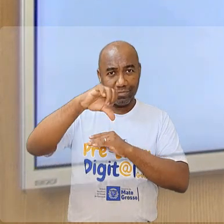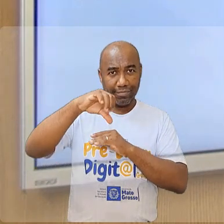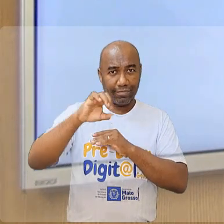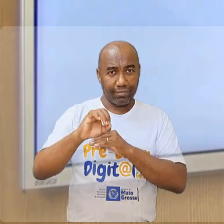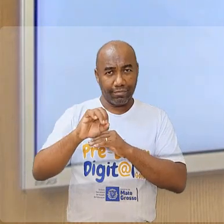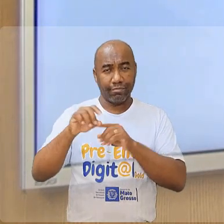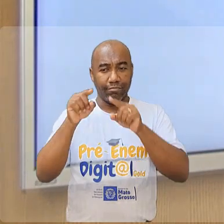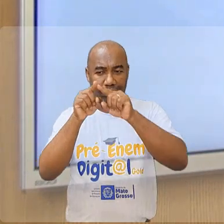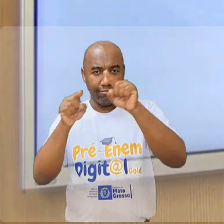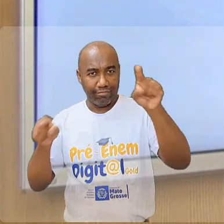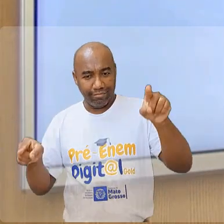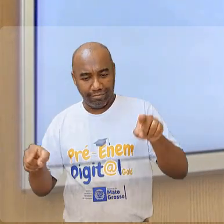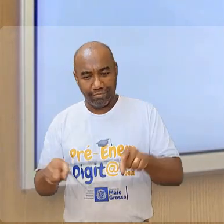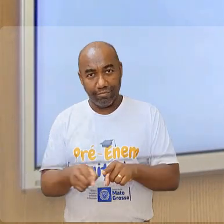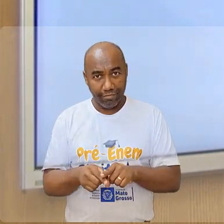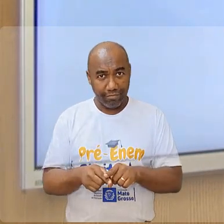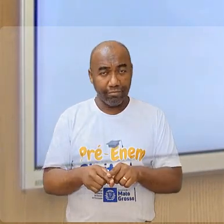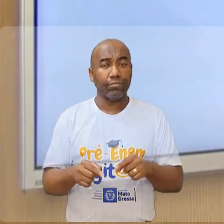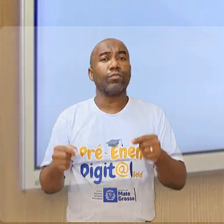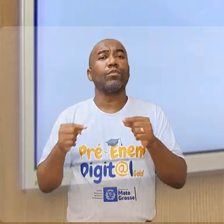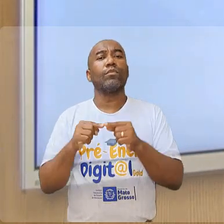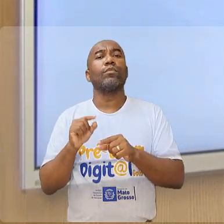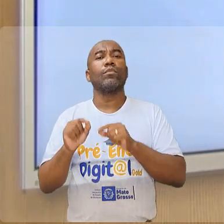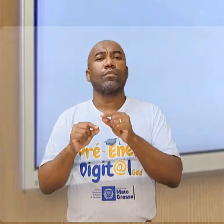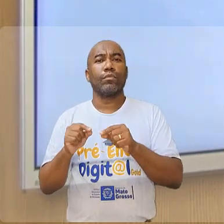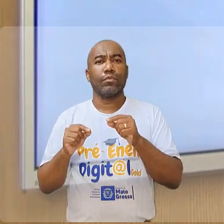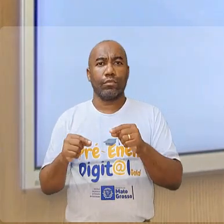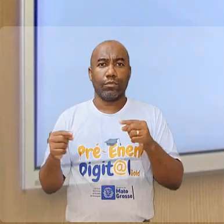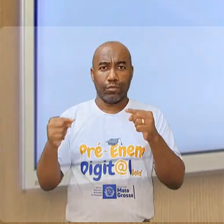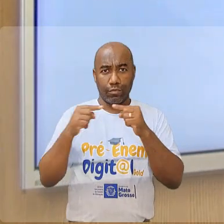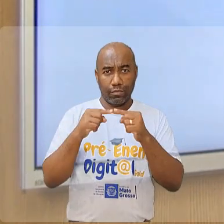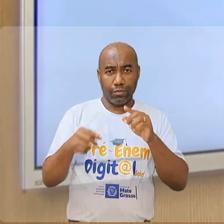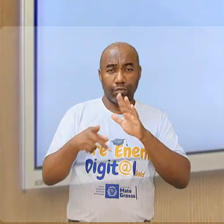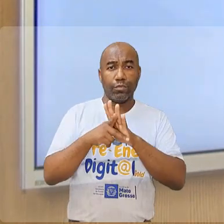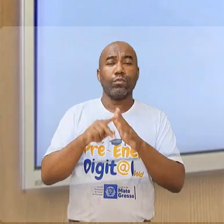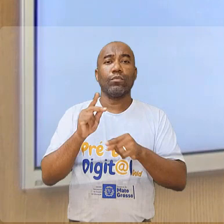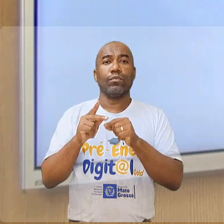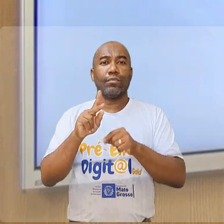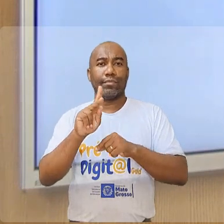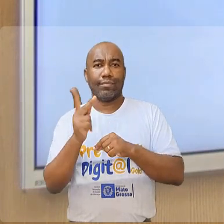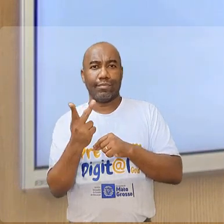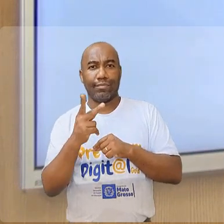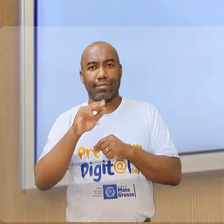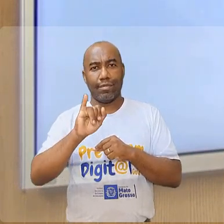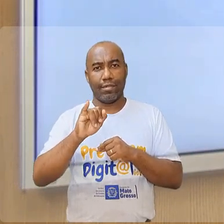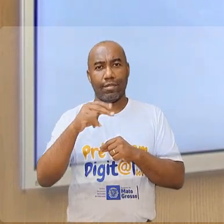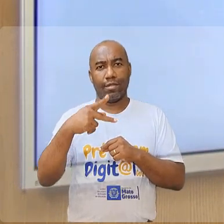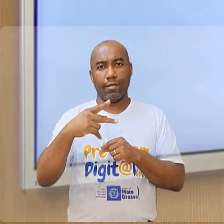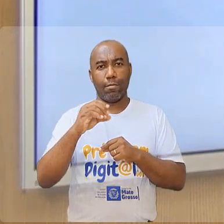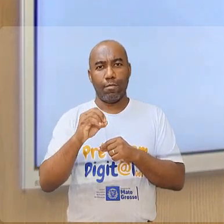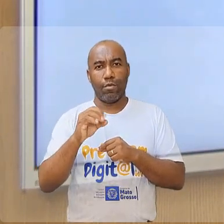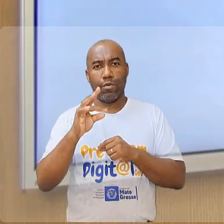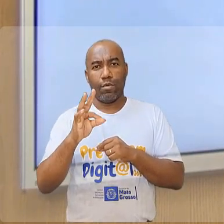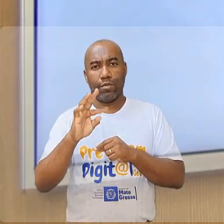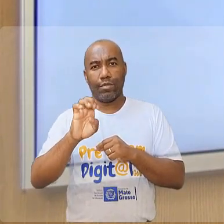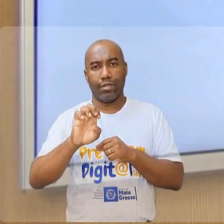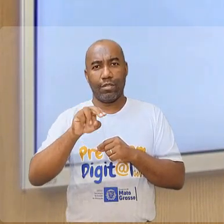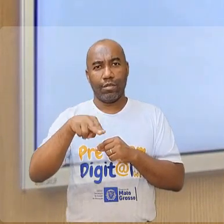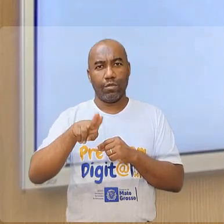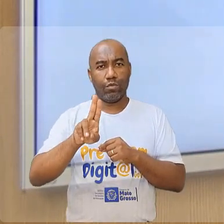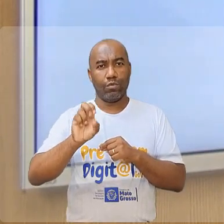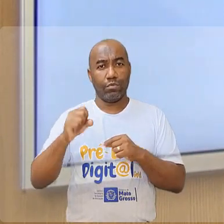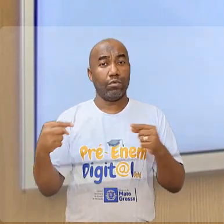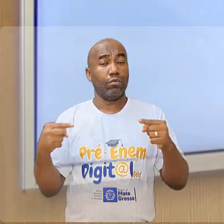ok porque o maior lado sempre fica o posto ao maior ângulo da mesma